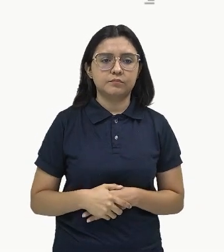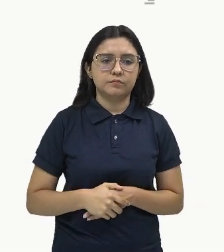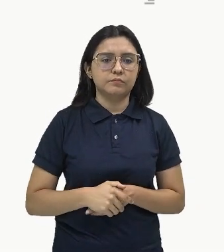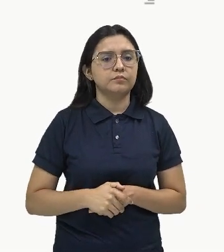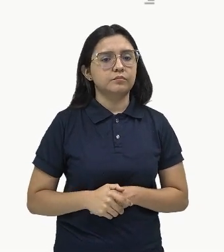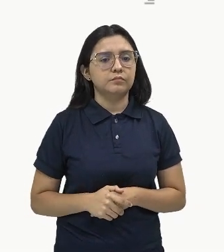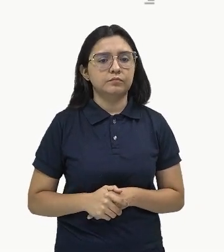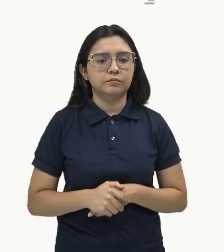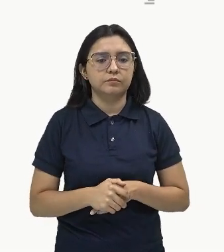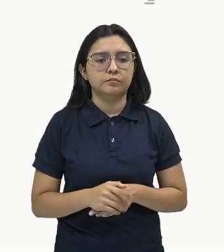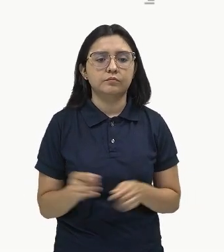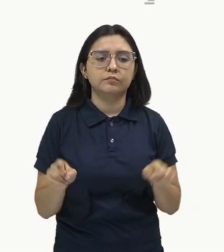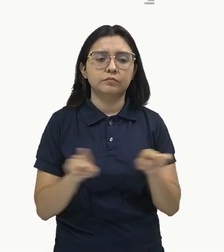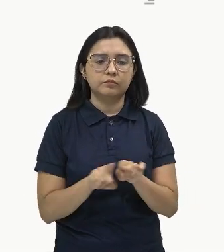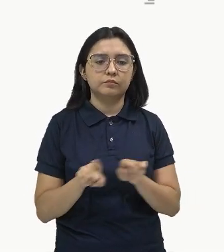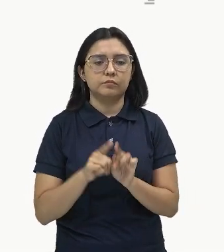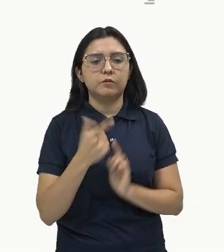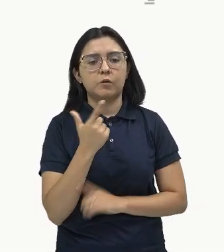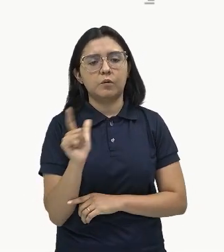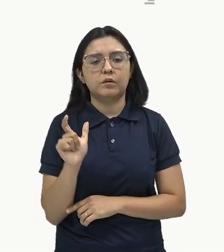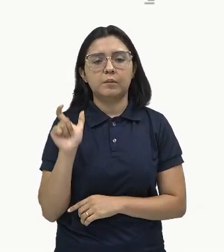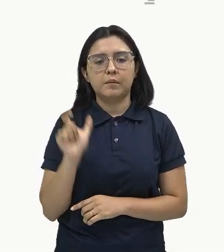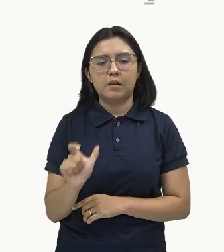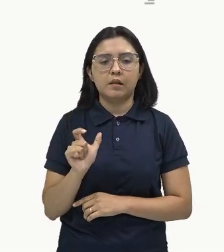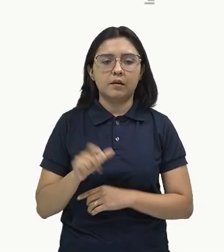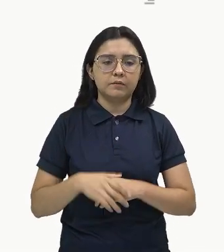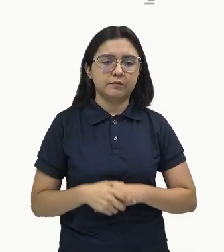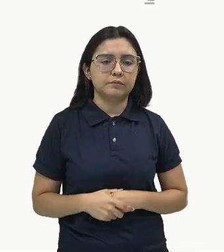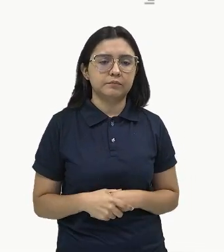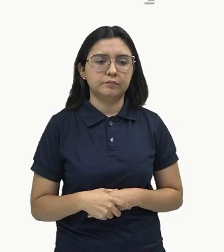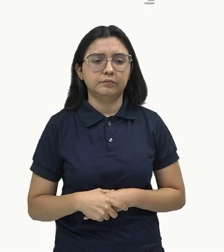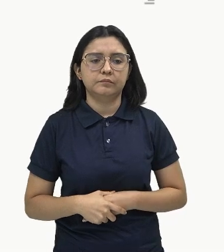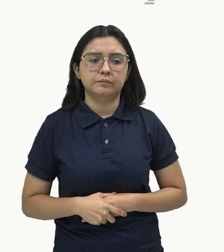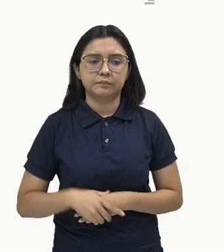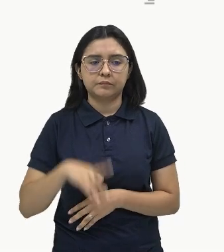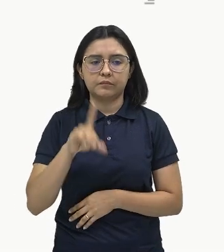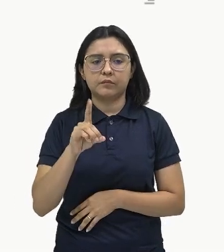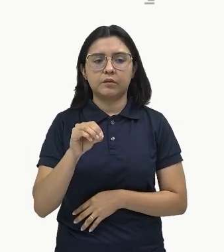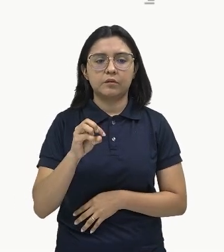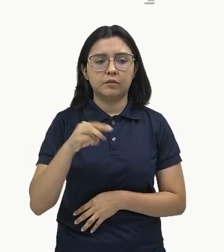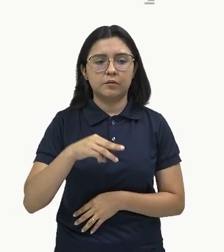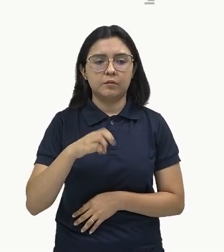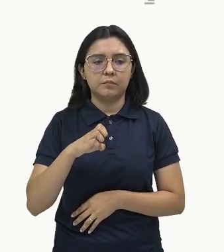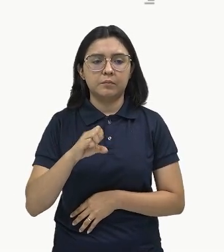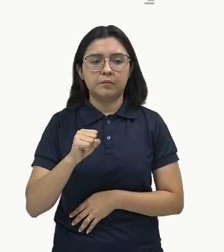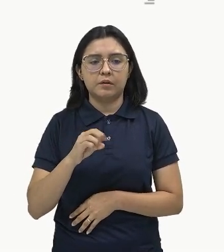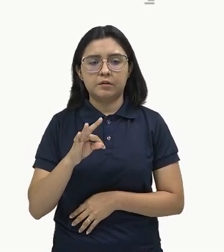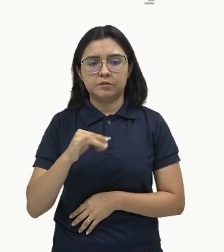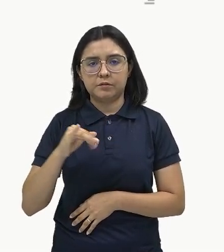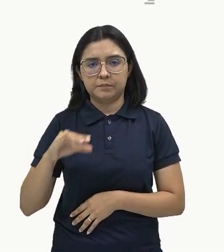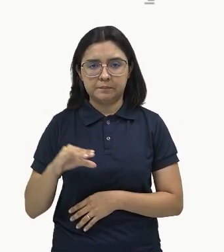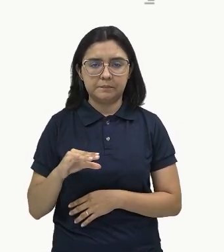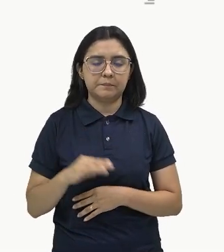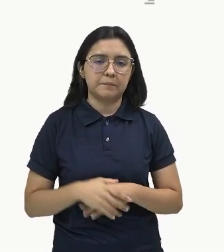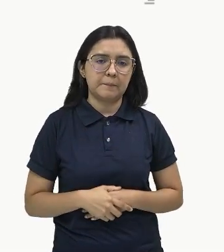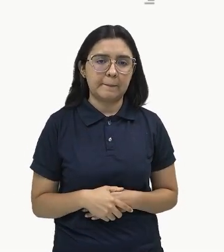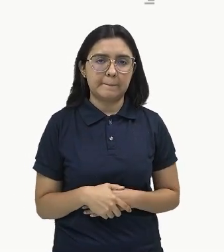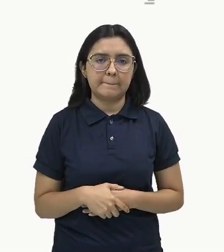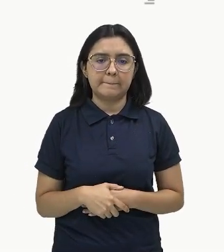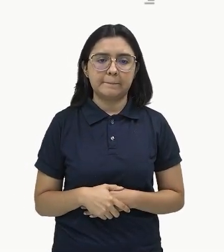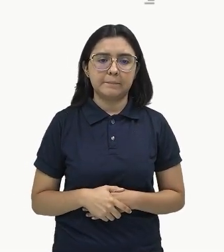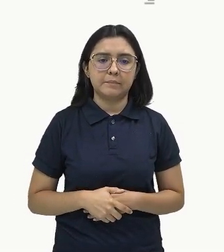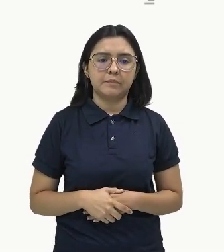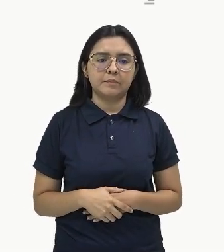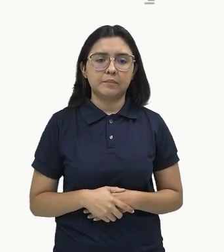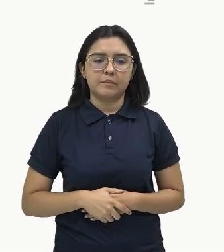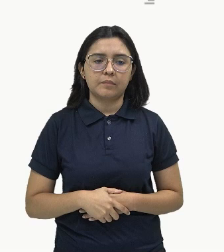embaixo, ó, domestic. Muito bem, quem achou que é doméstico, é isso mesmo, certo?